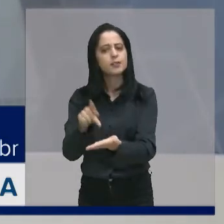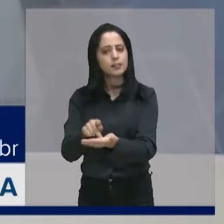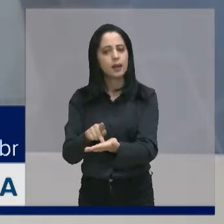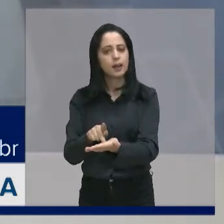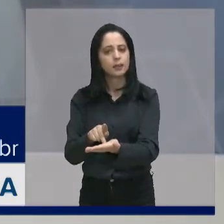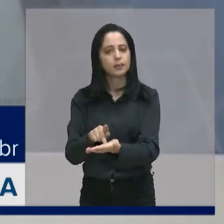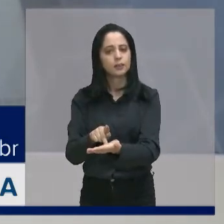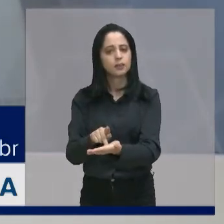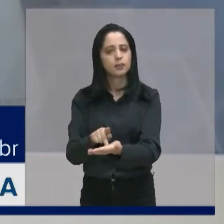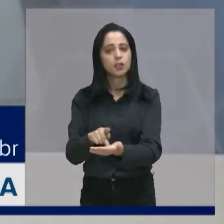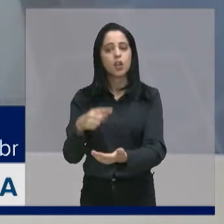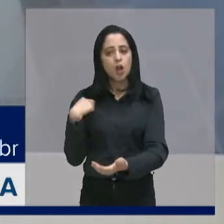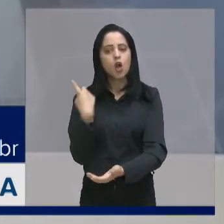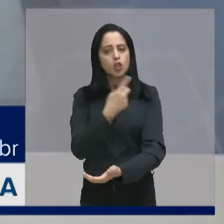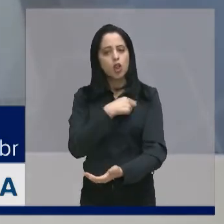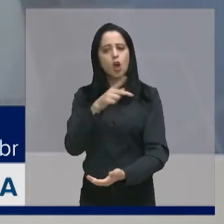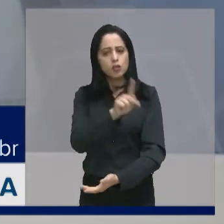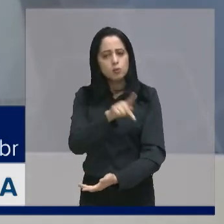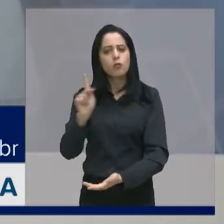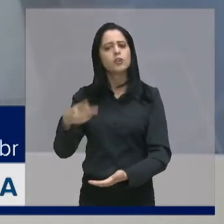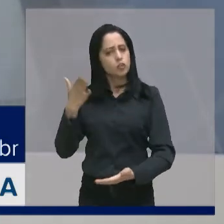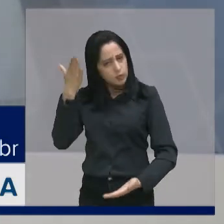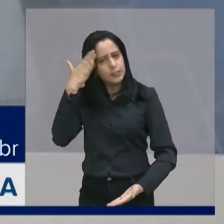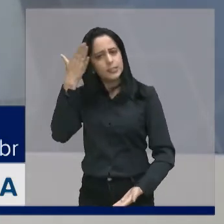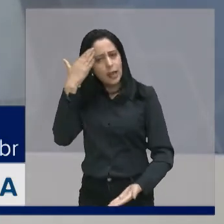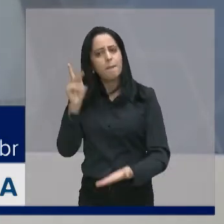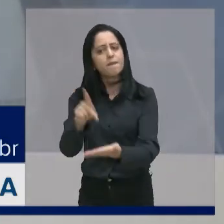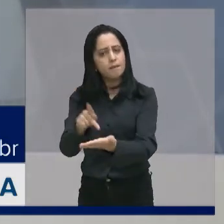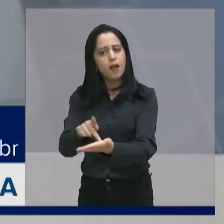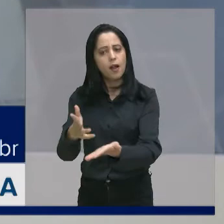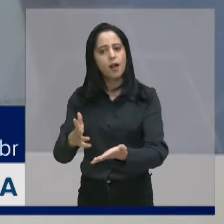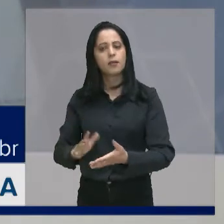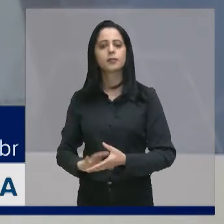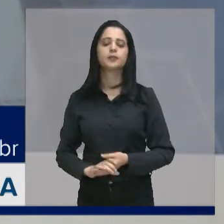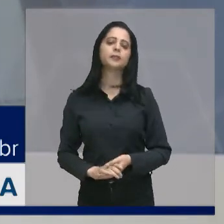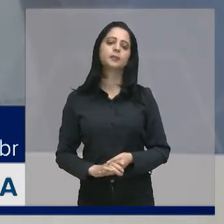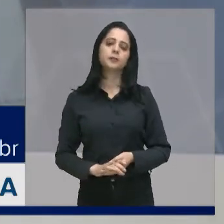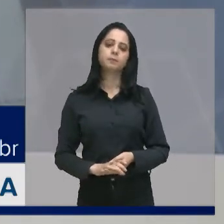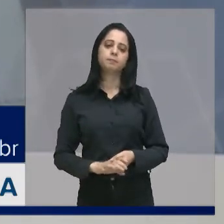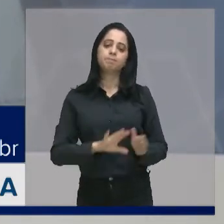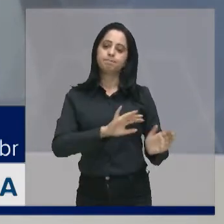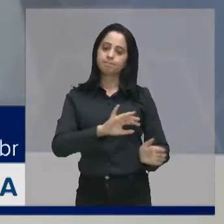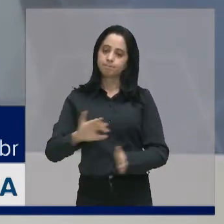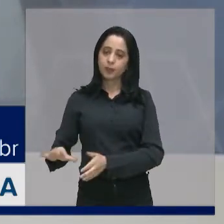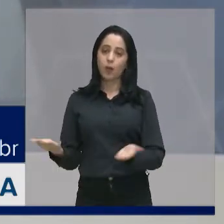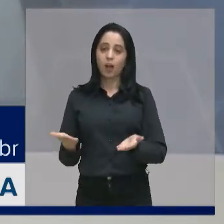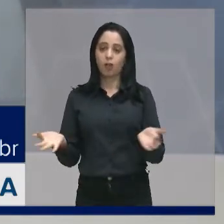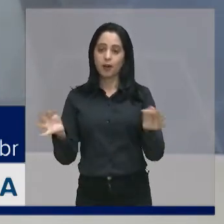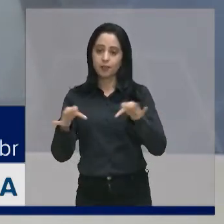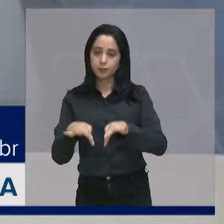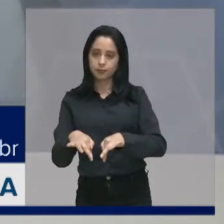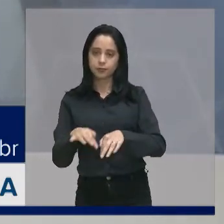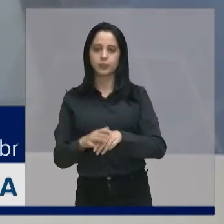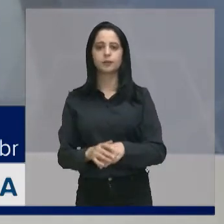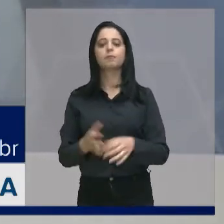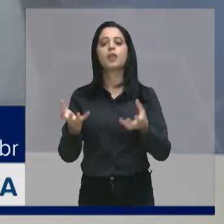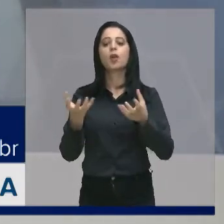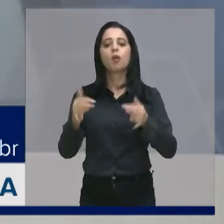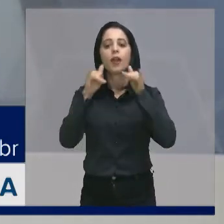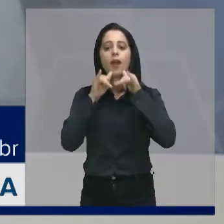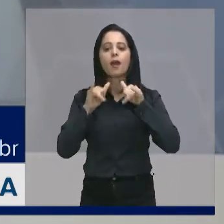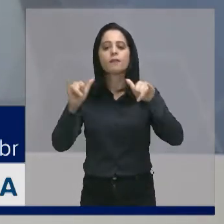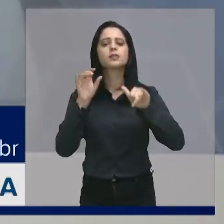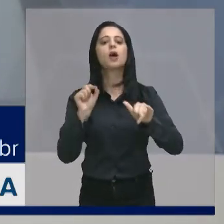E só quem está dentro da sala sabe o que é isso. Bom, para finalizar, eu quero dizer que nós queremos ser,